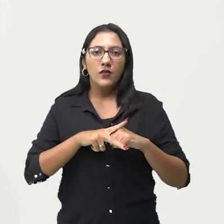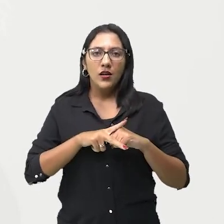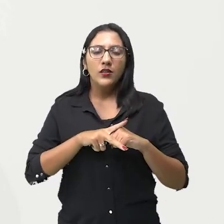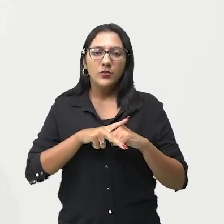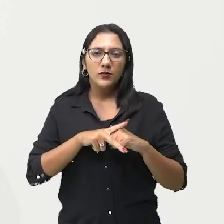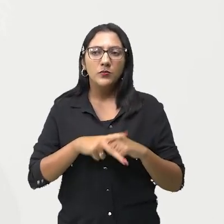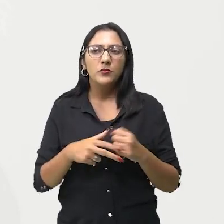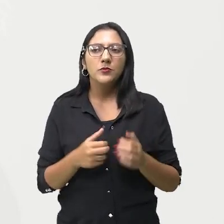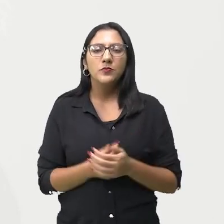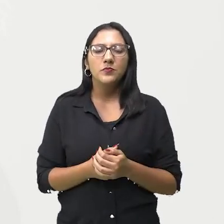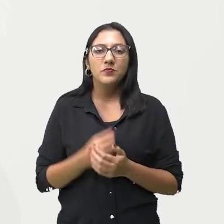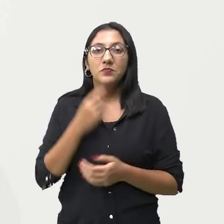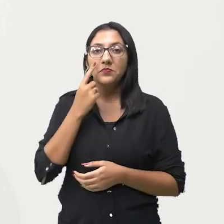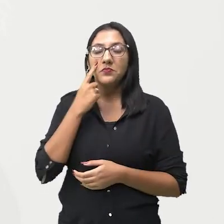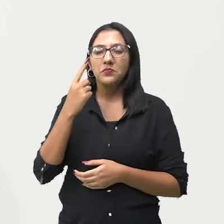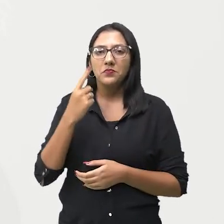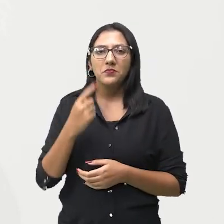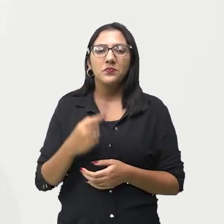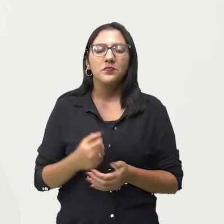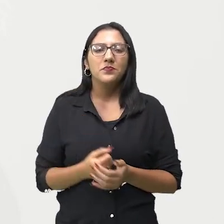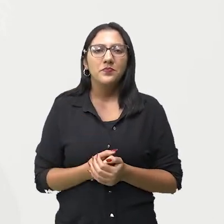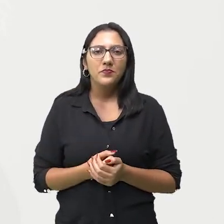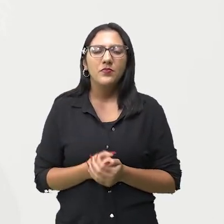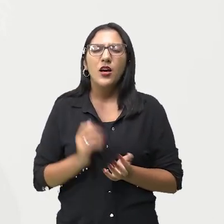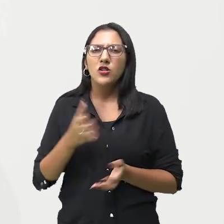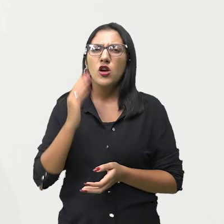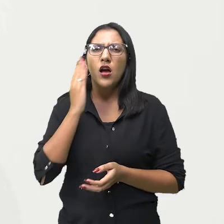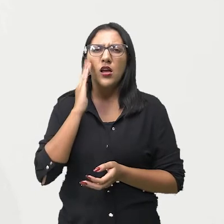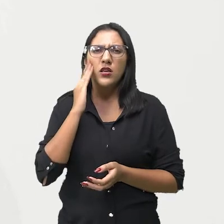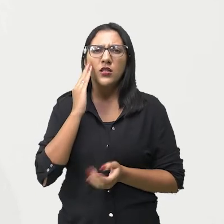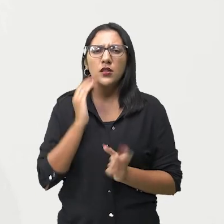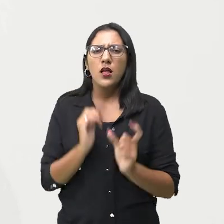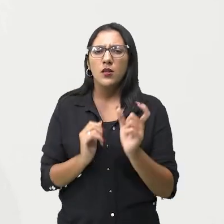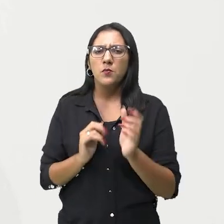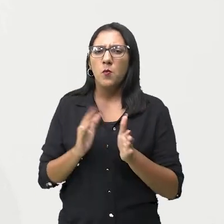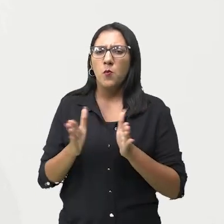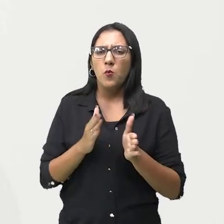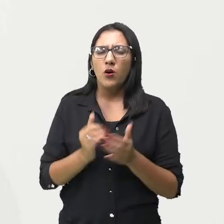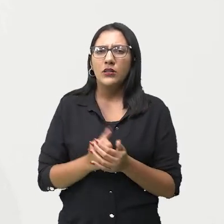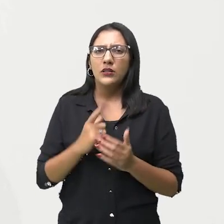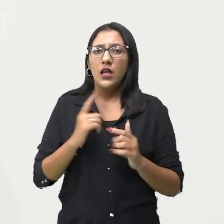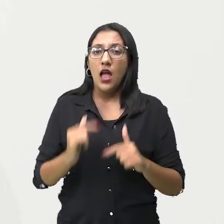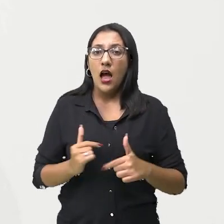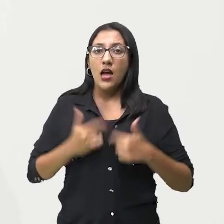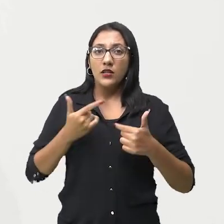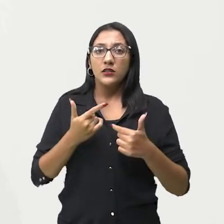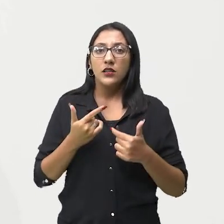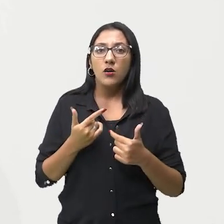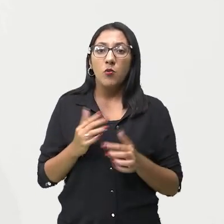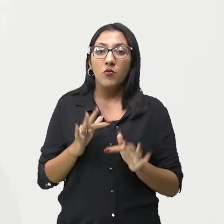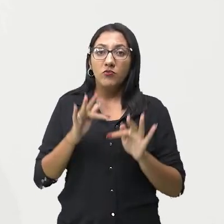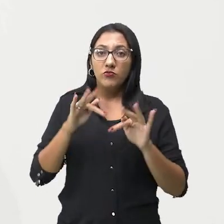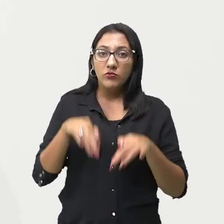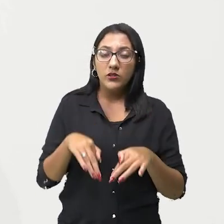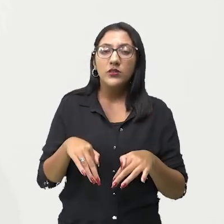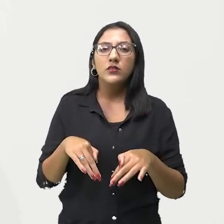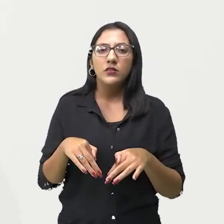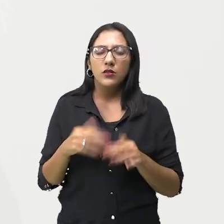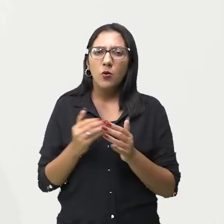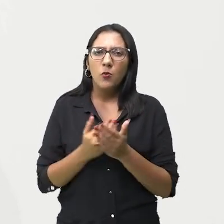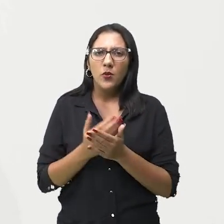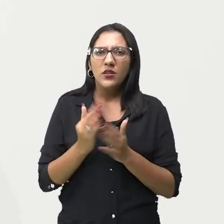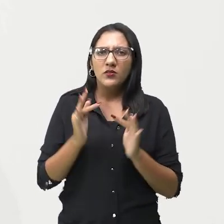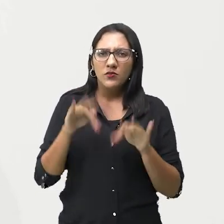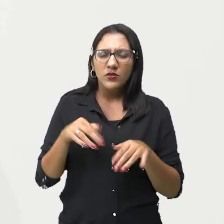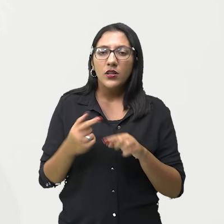perfeito, obsequiou, e a gente já sabe que o pretérito perfeito é a ação começada e terminada lá atrás. E